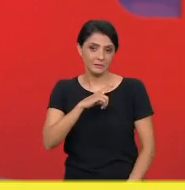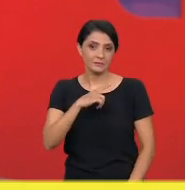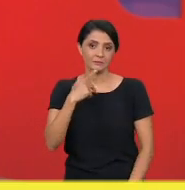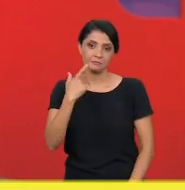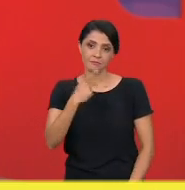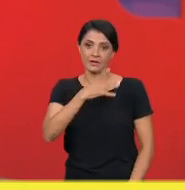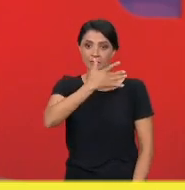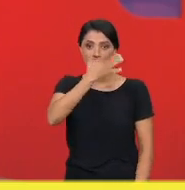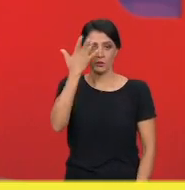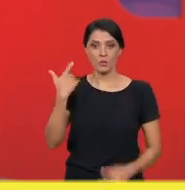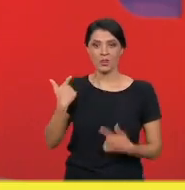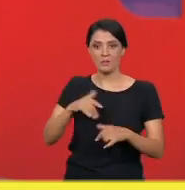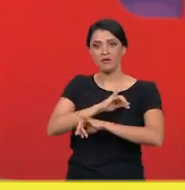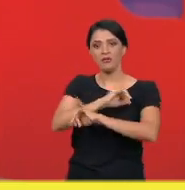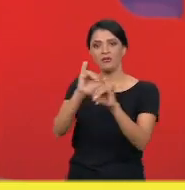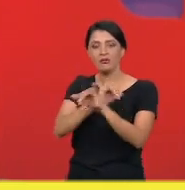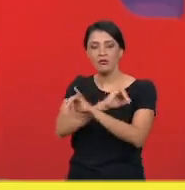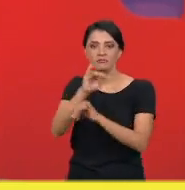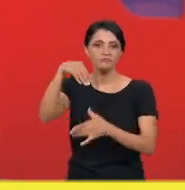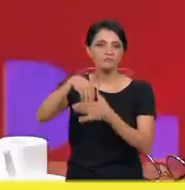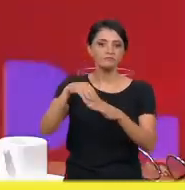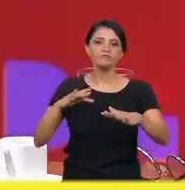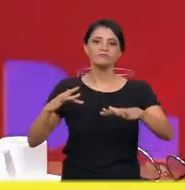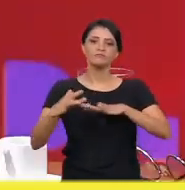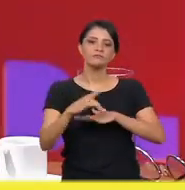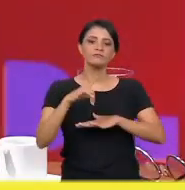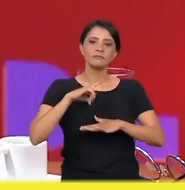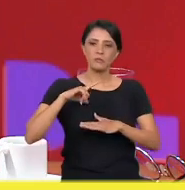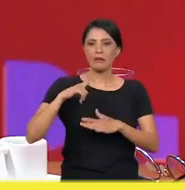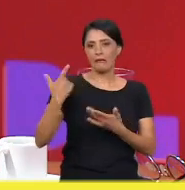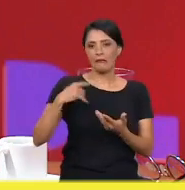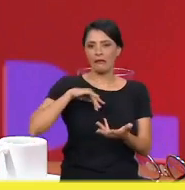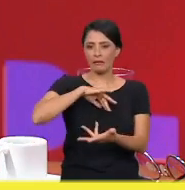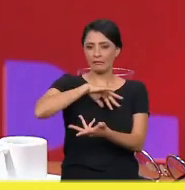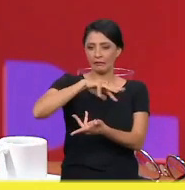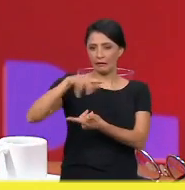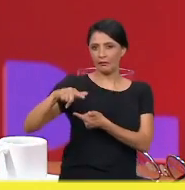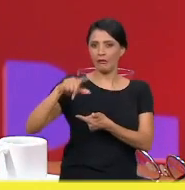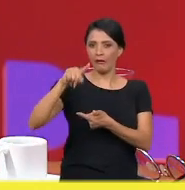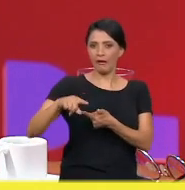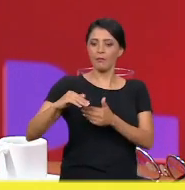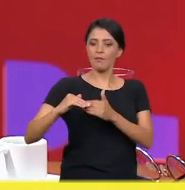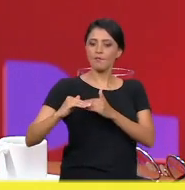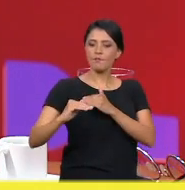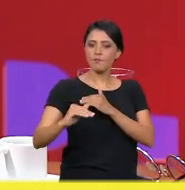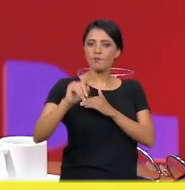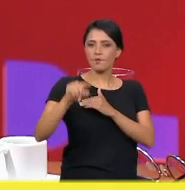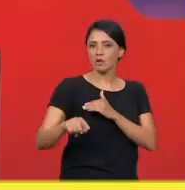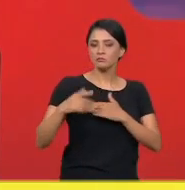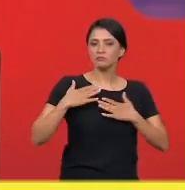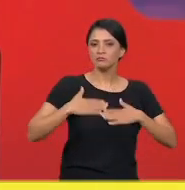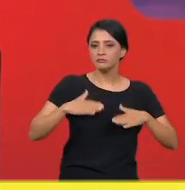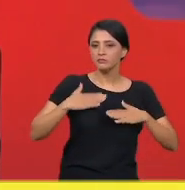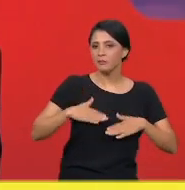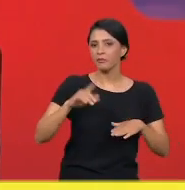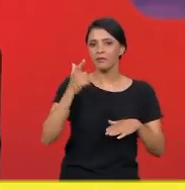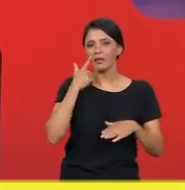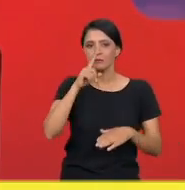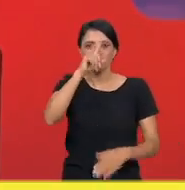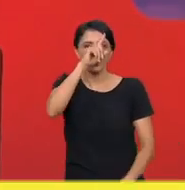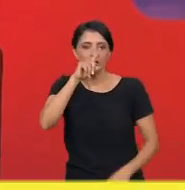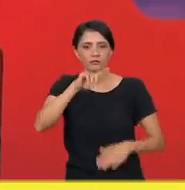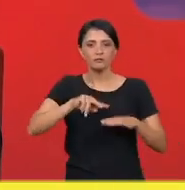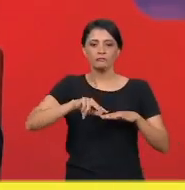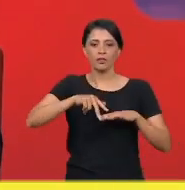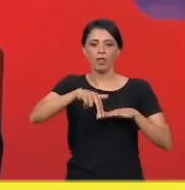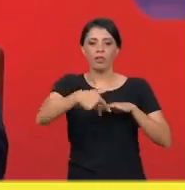para quem trabalha com divulgação científica nas redes sociais. A Terra de fato é plana ou a gente pode ficar tranquilo em relação a isso? A gente não corre o risco de cair